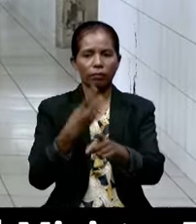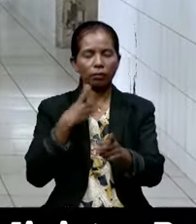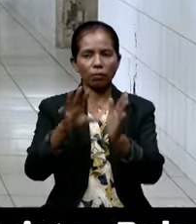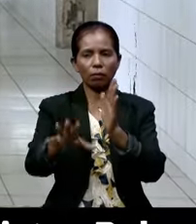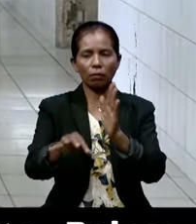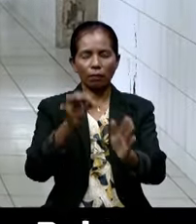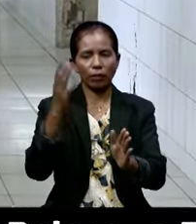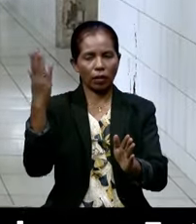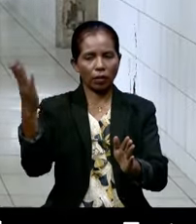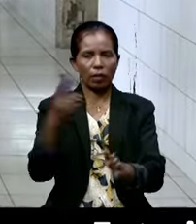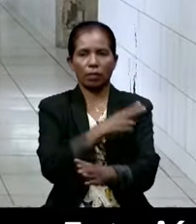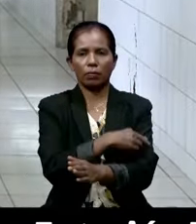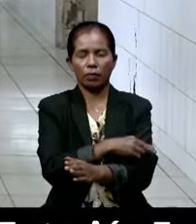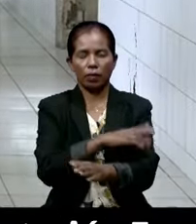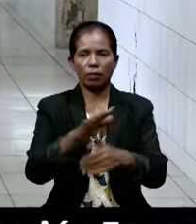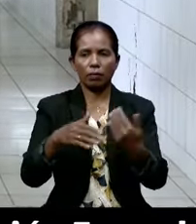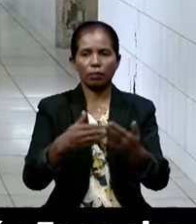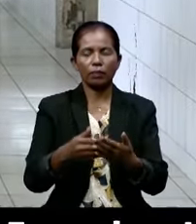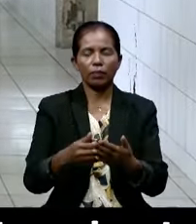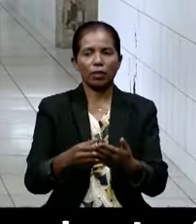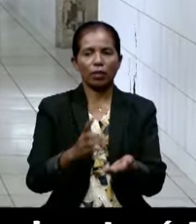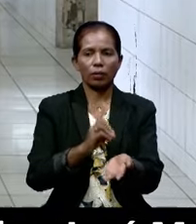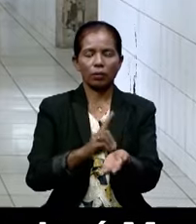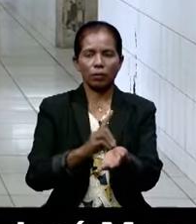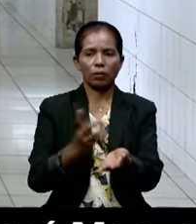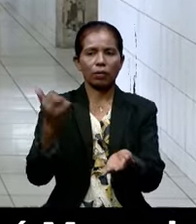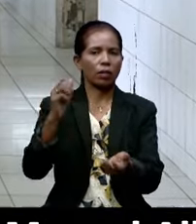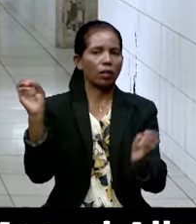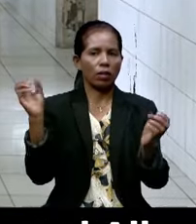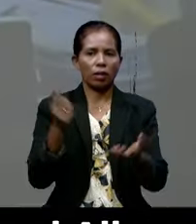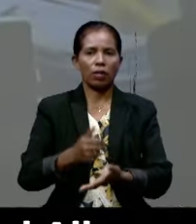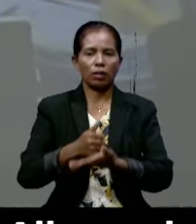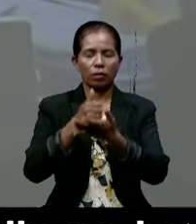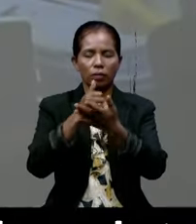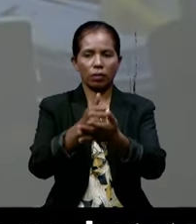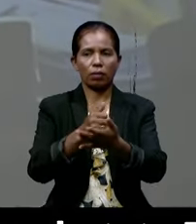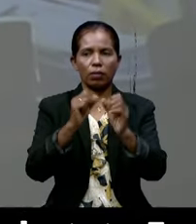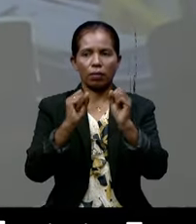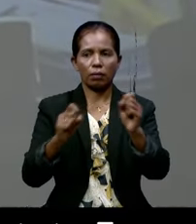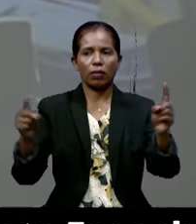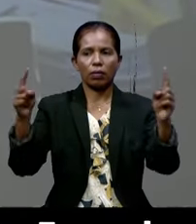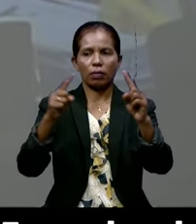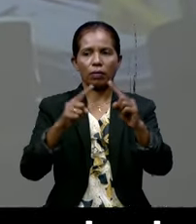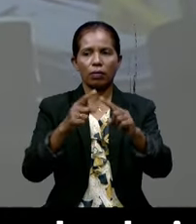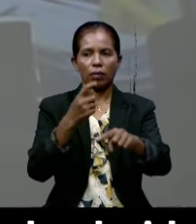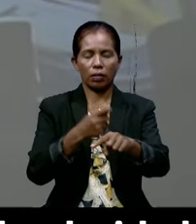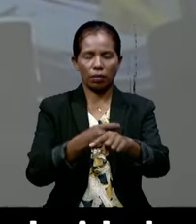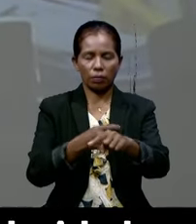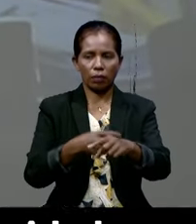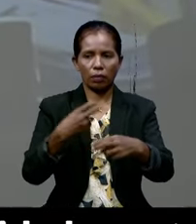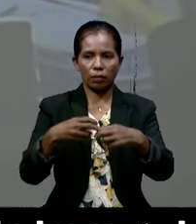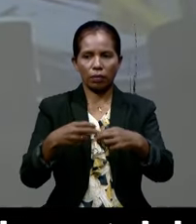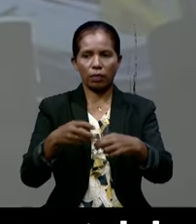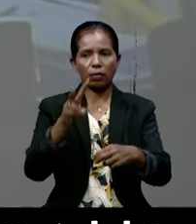terreno. Pessoal saúde, ser ladunfo assistência máximo, une beleto e a situação grave.